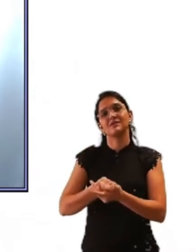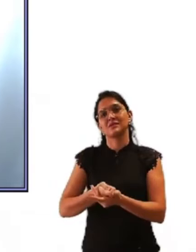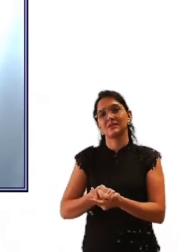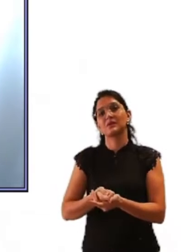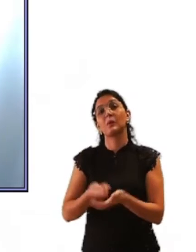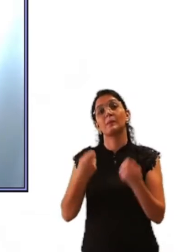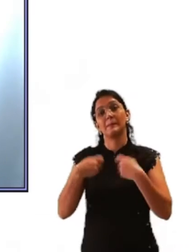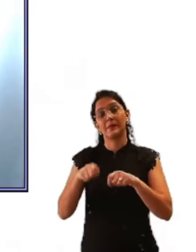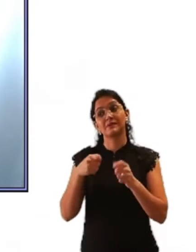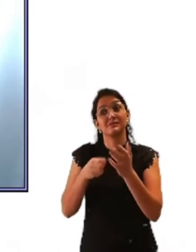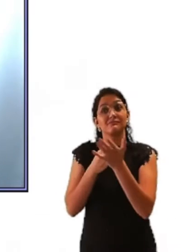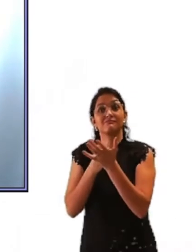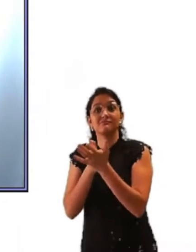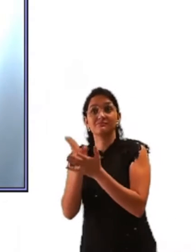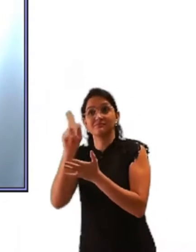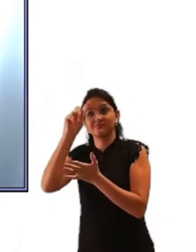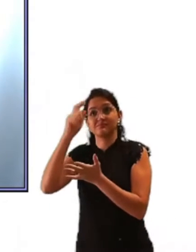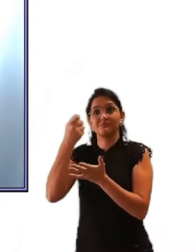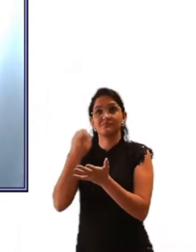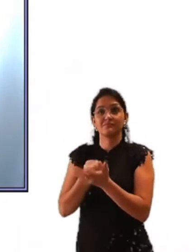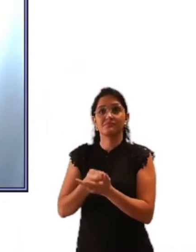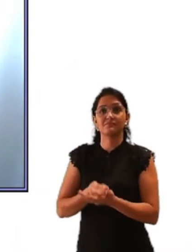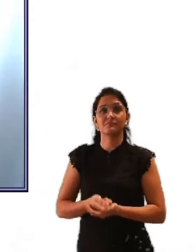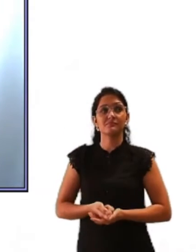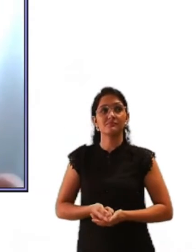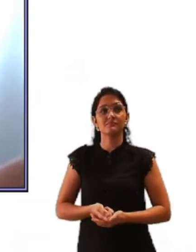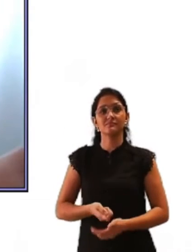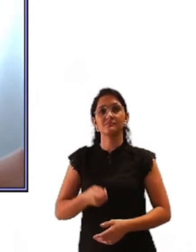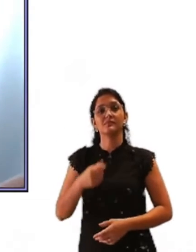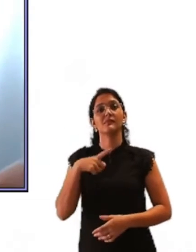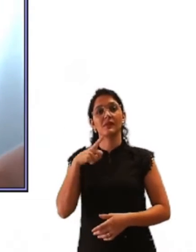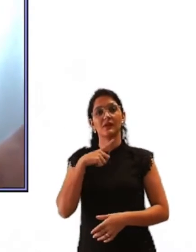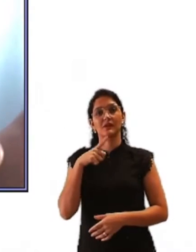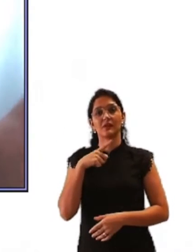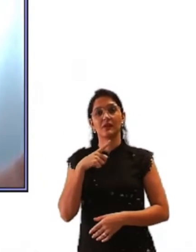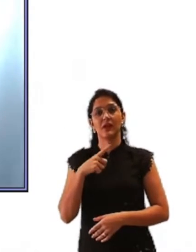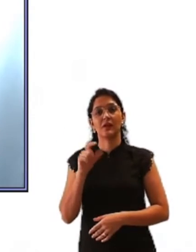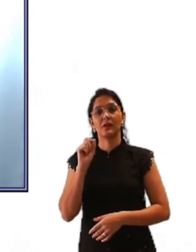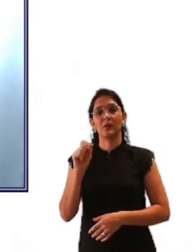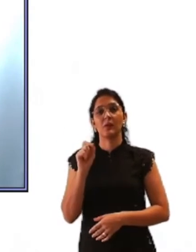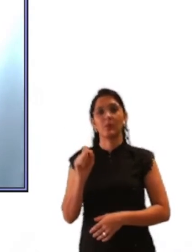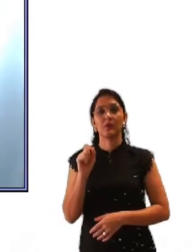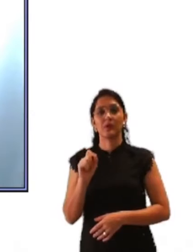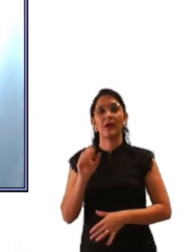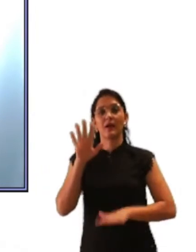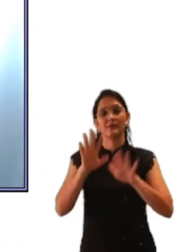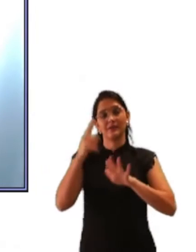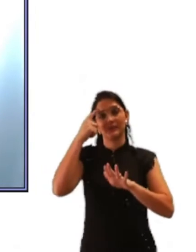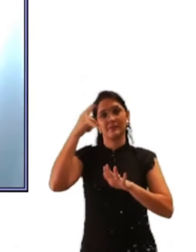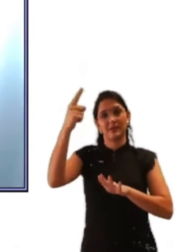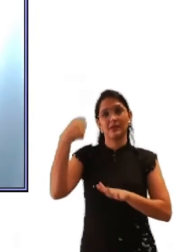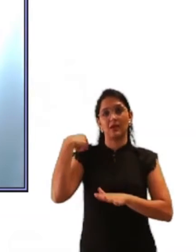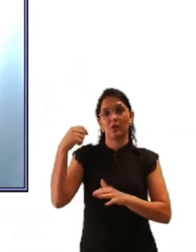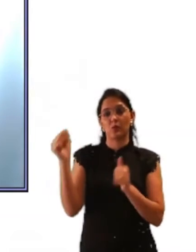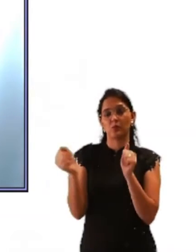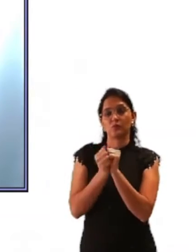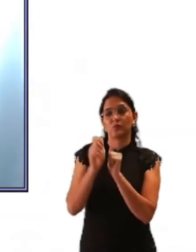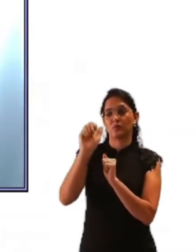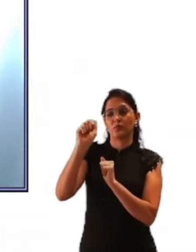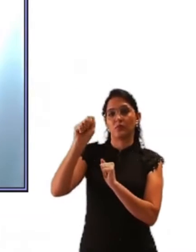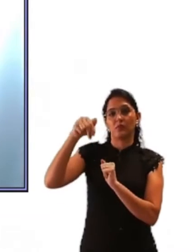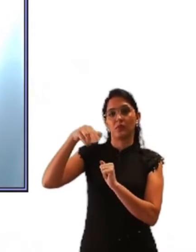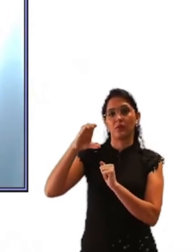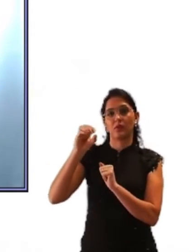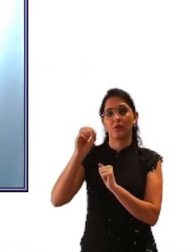ele já de antemão, né, de forma predisposta, fala: não, esse eu vou me ancorar nesse elemento de prova aqui, e esse elemento de